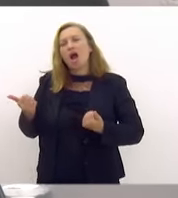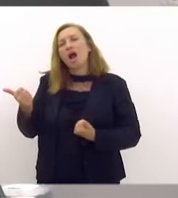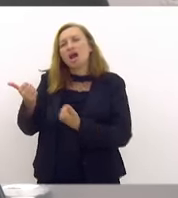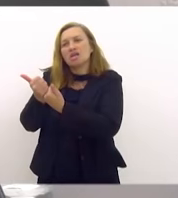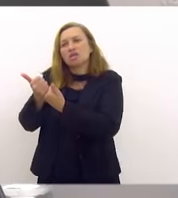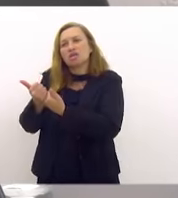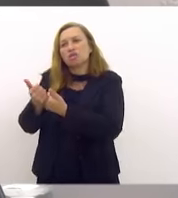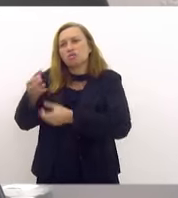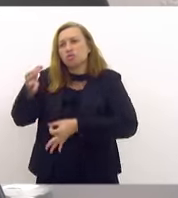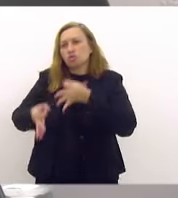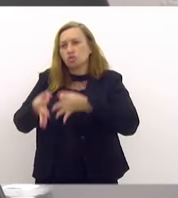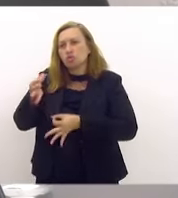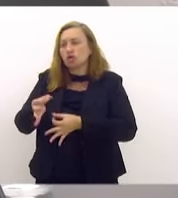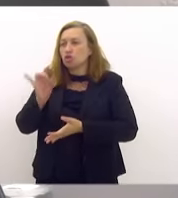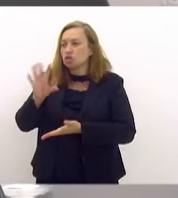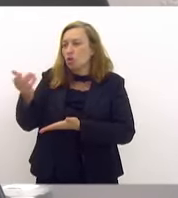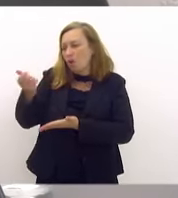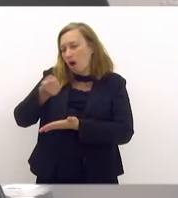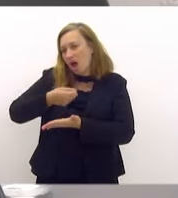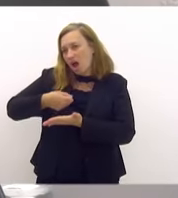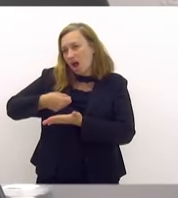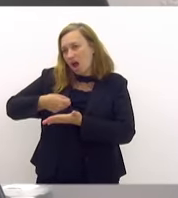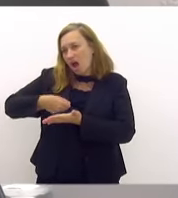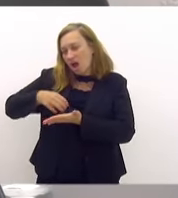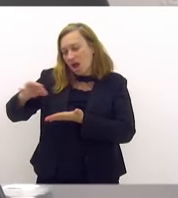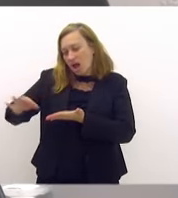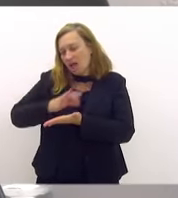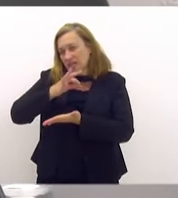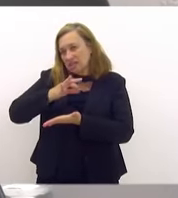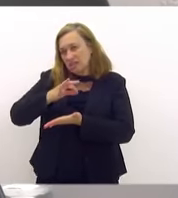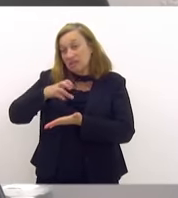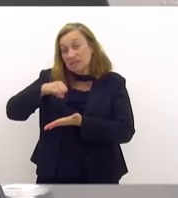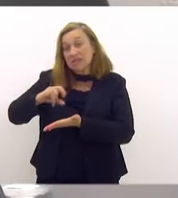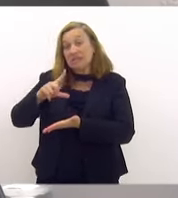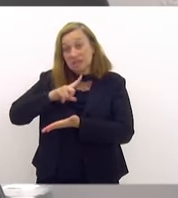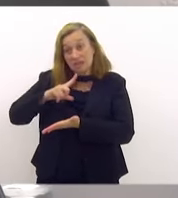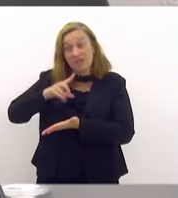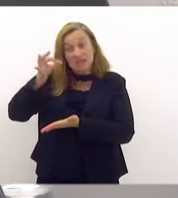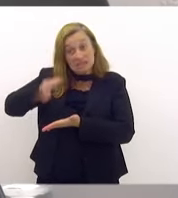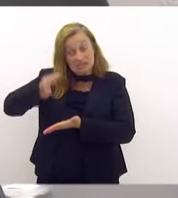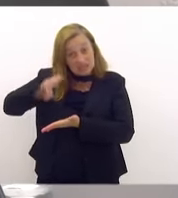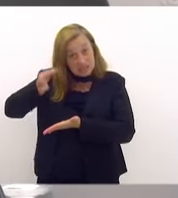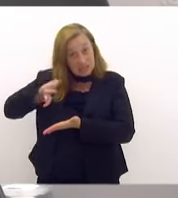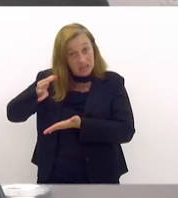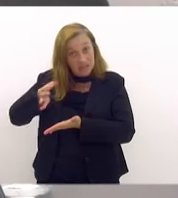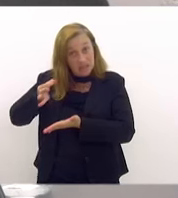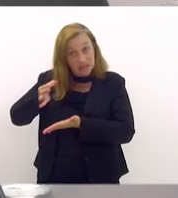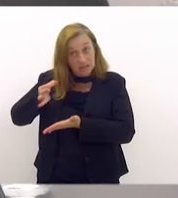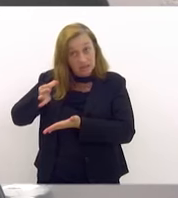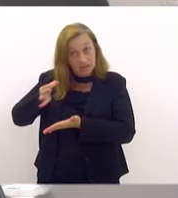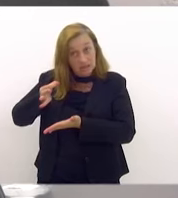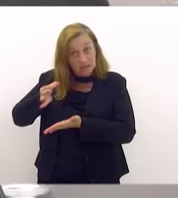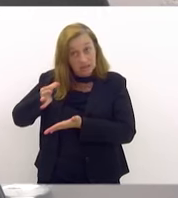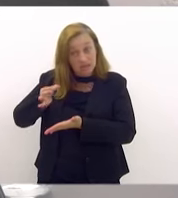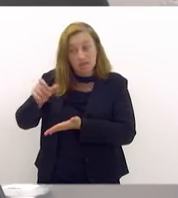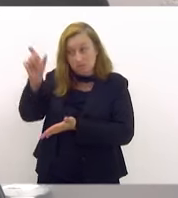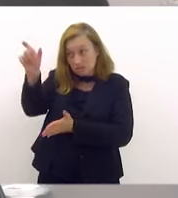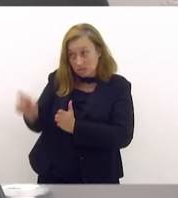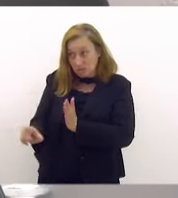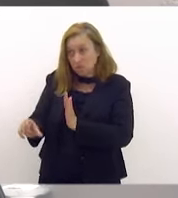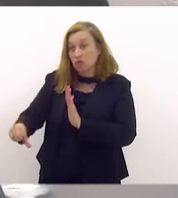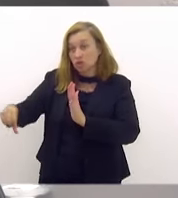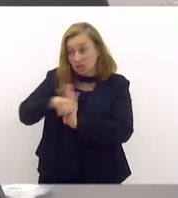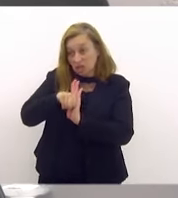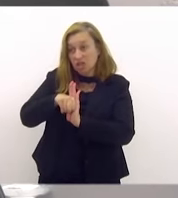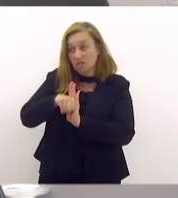mais eu só assino uma denúncia se eu tiver a convicção de que há indícios razoáveis suficientes de